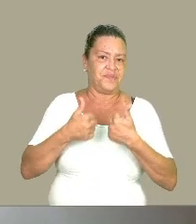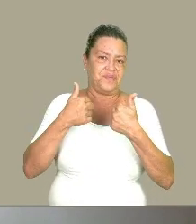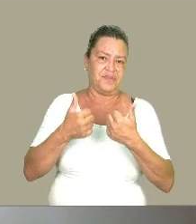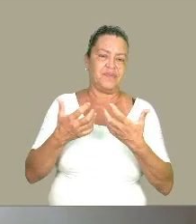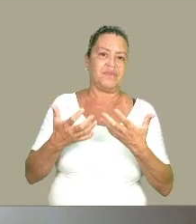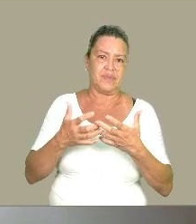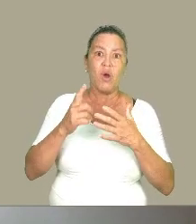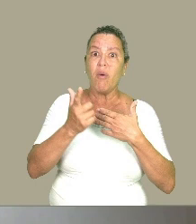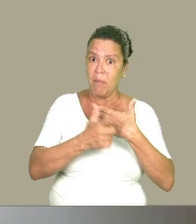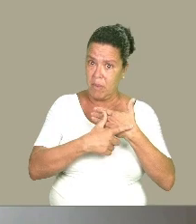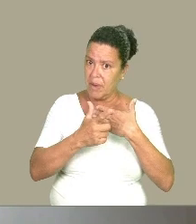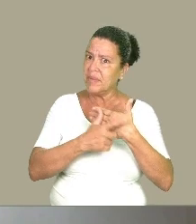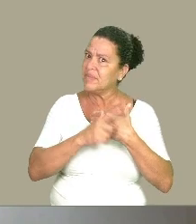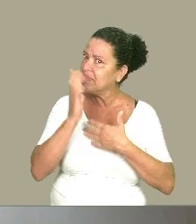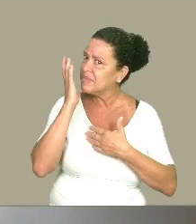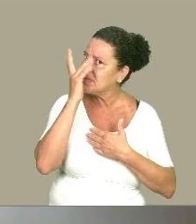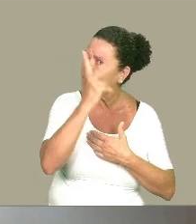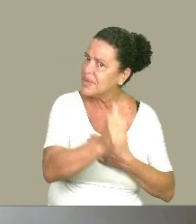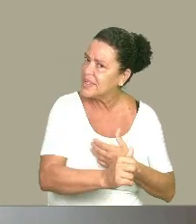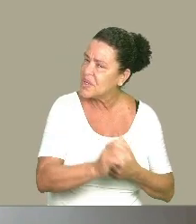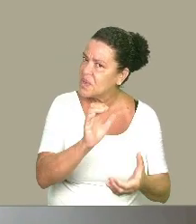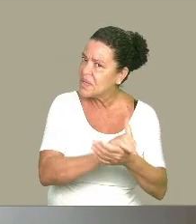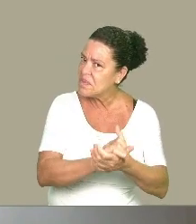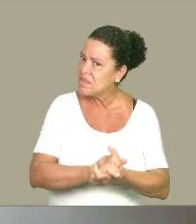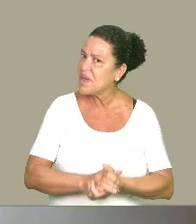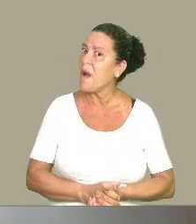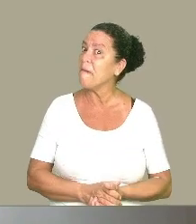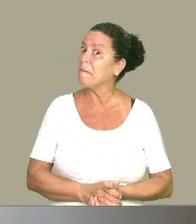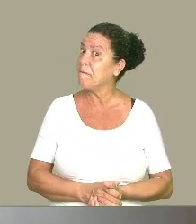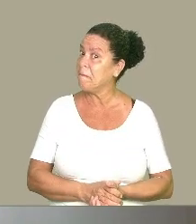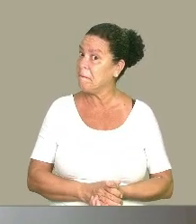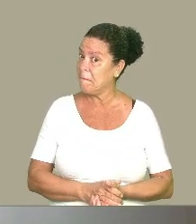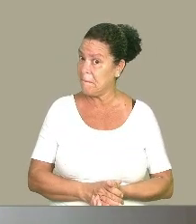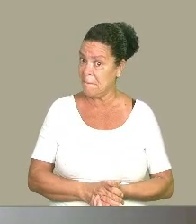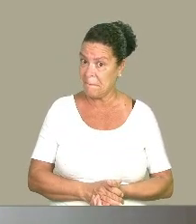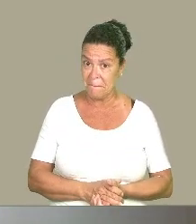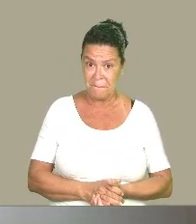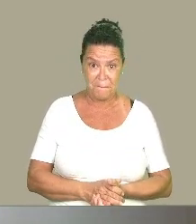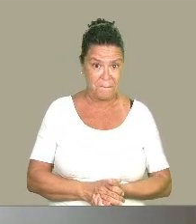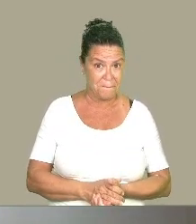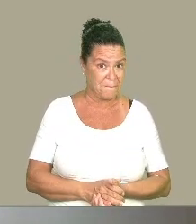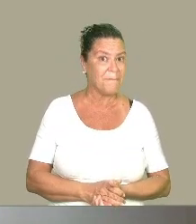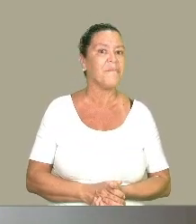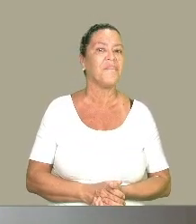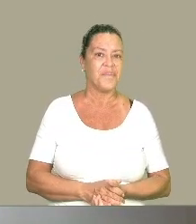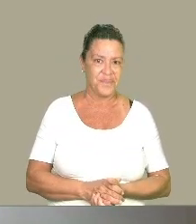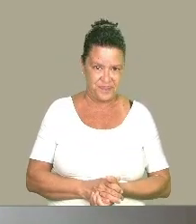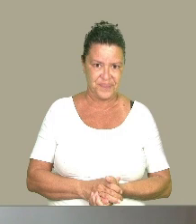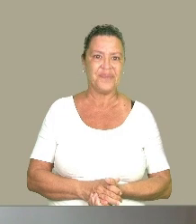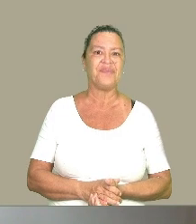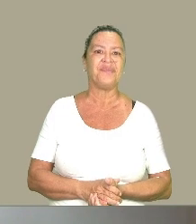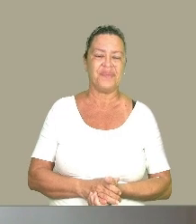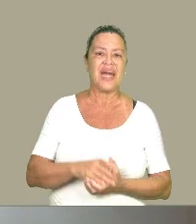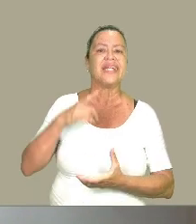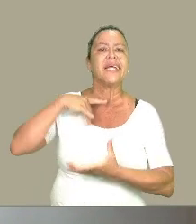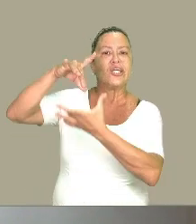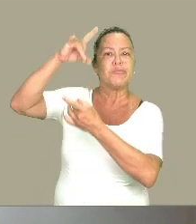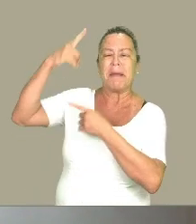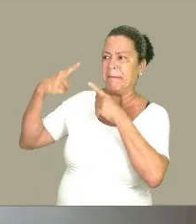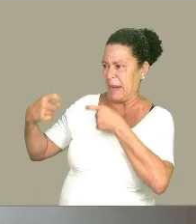que papel bonito, né, que o casamento estabelece para esses espíritos que talvez venham se degladiando há tanto tempo